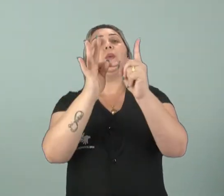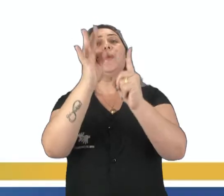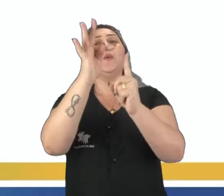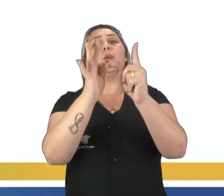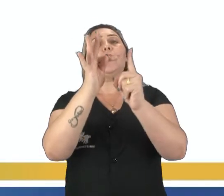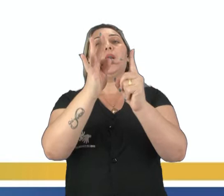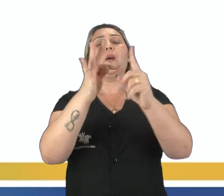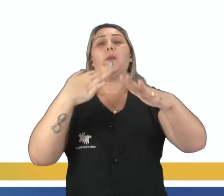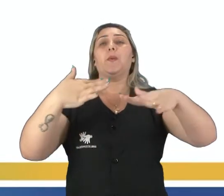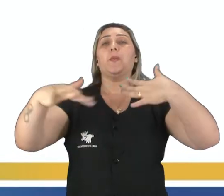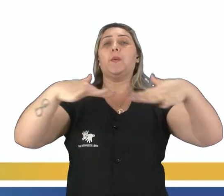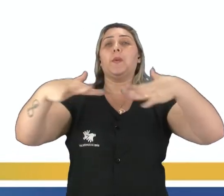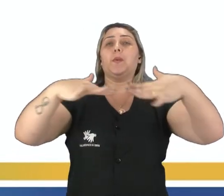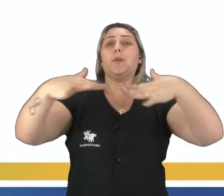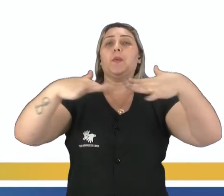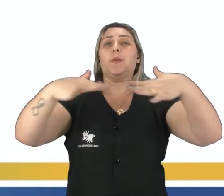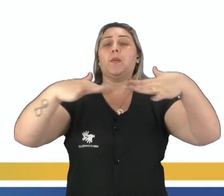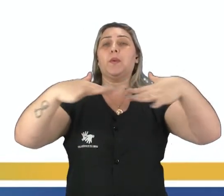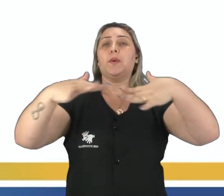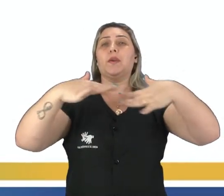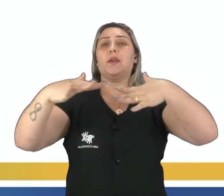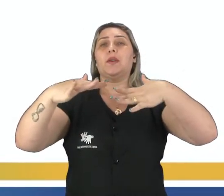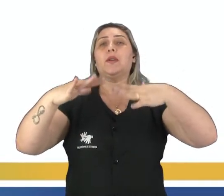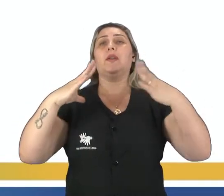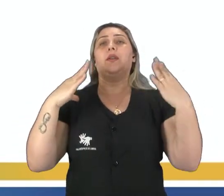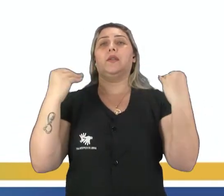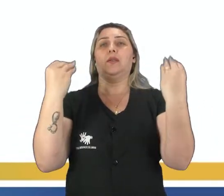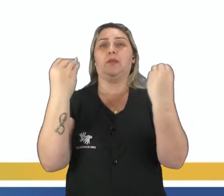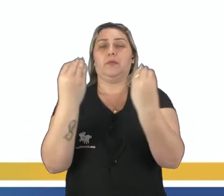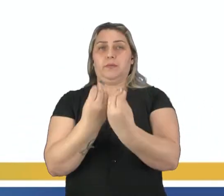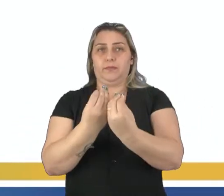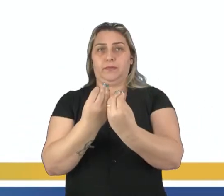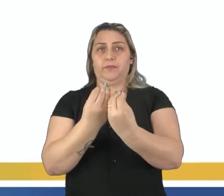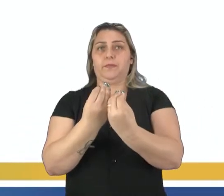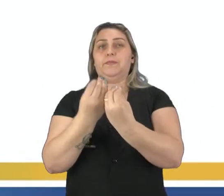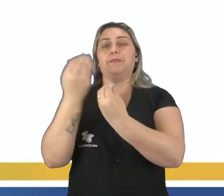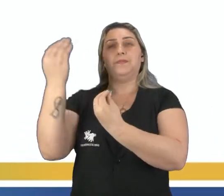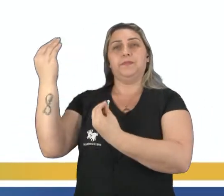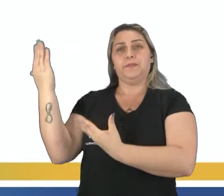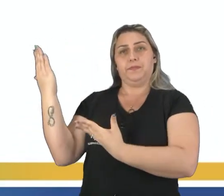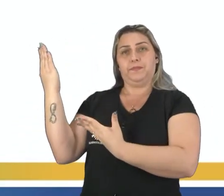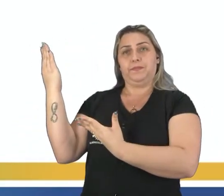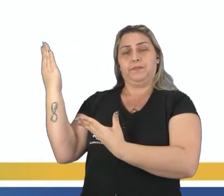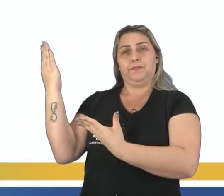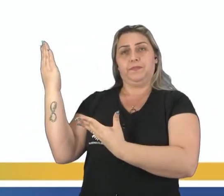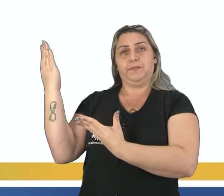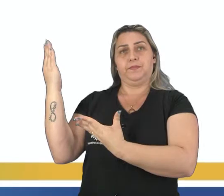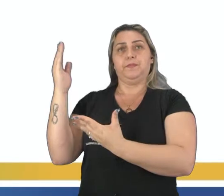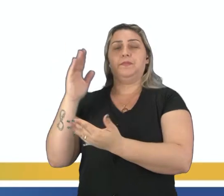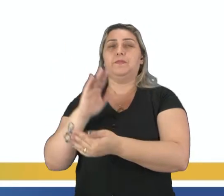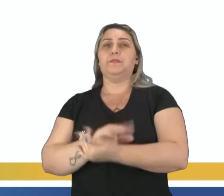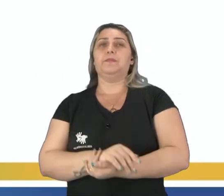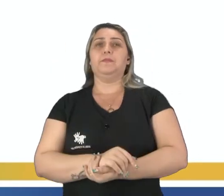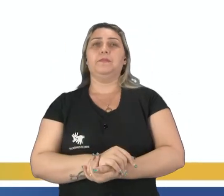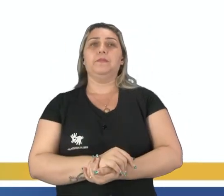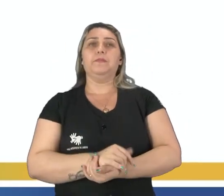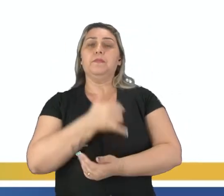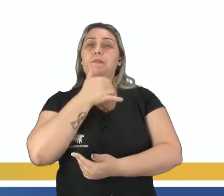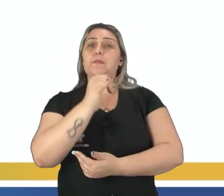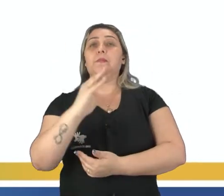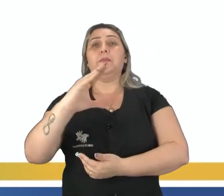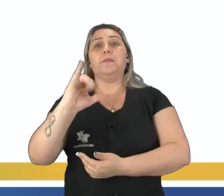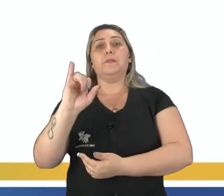de agitação ou grau de vibração dessas partículas aí, que a gente chama ou diz que elas têm